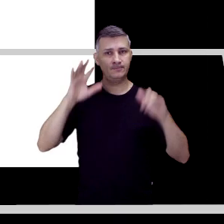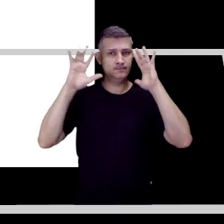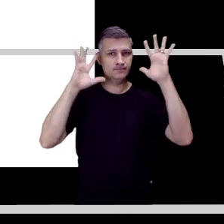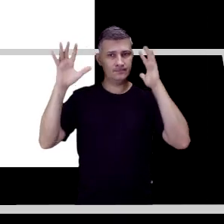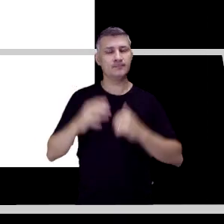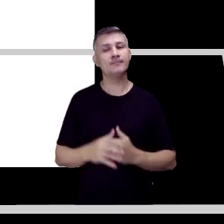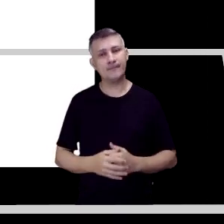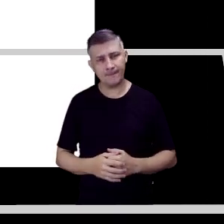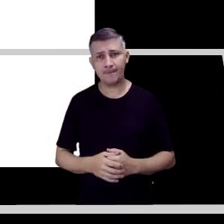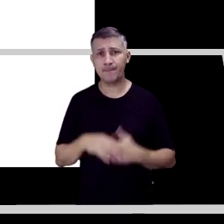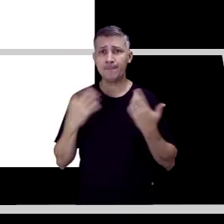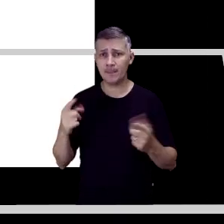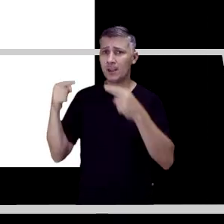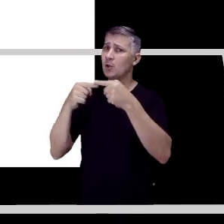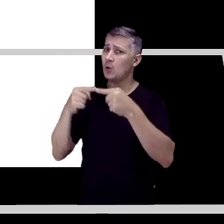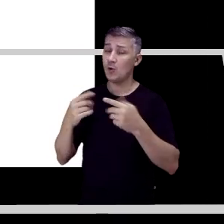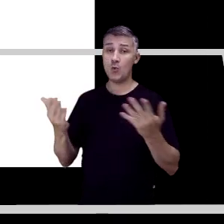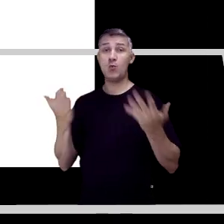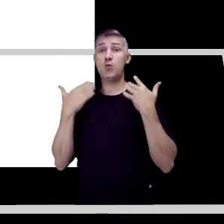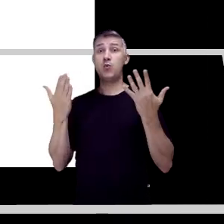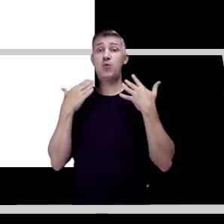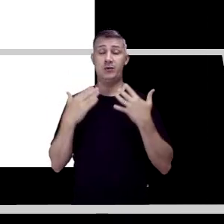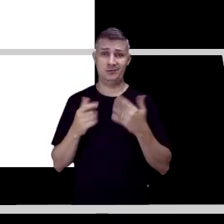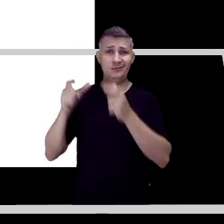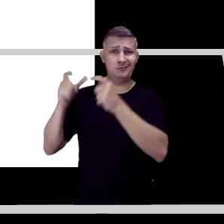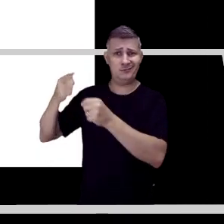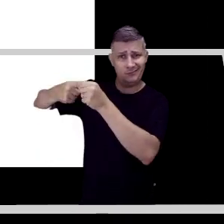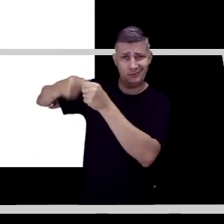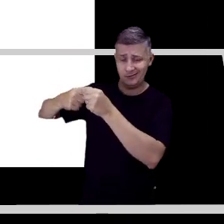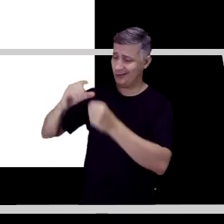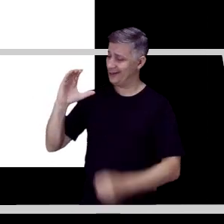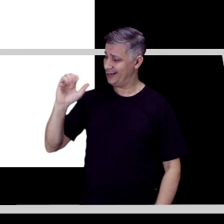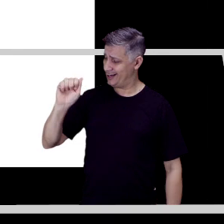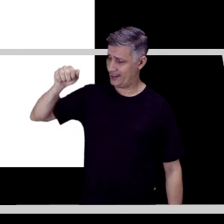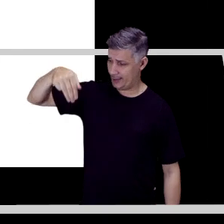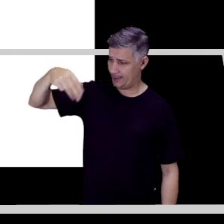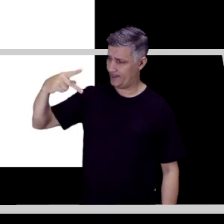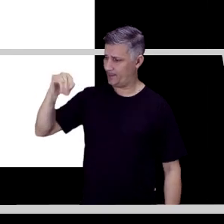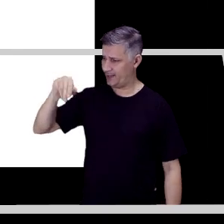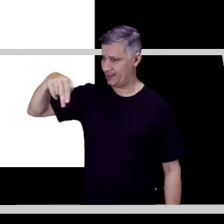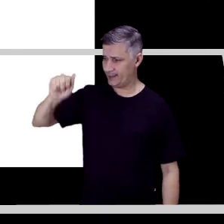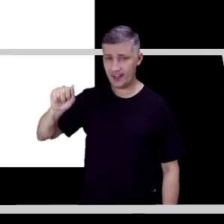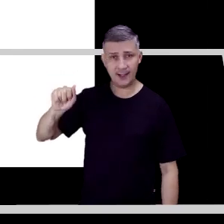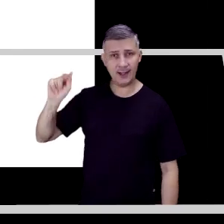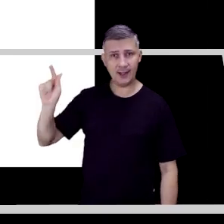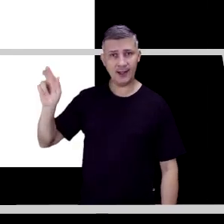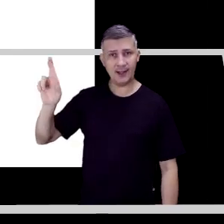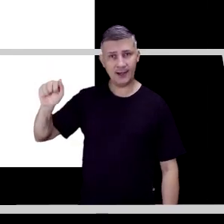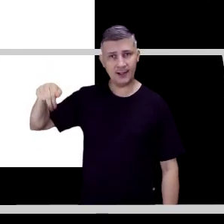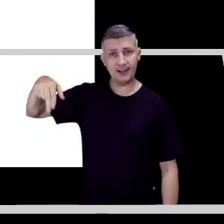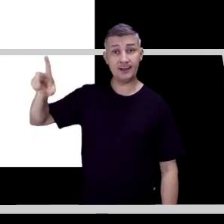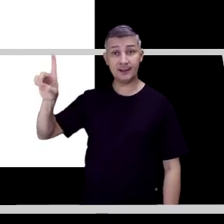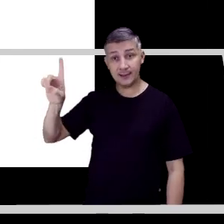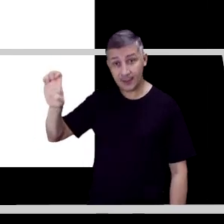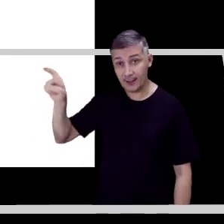sido pensado, né? Então, essa questão climática, né? Campina Grande é extremamente importante do conforto, então